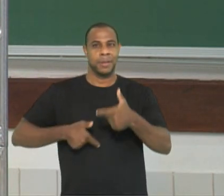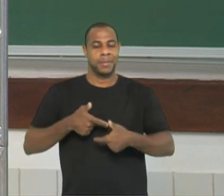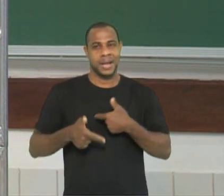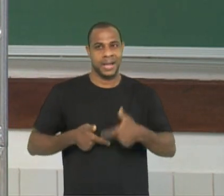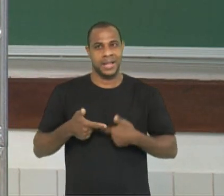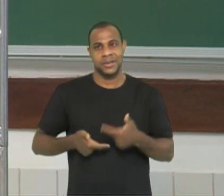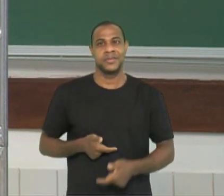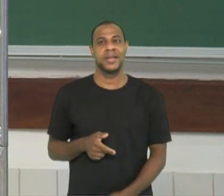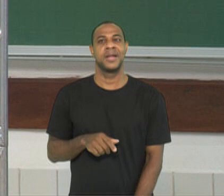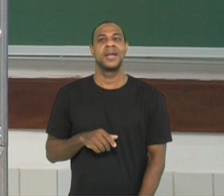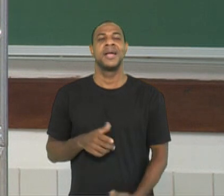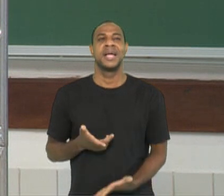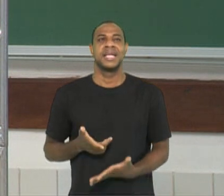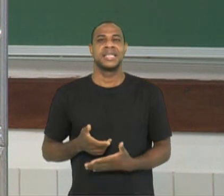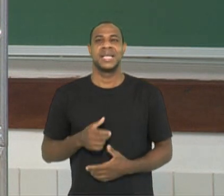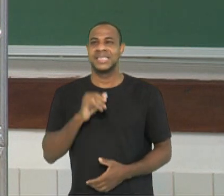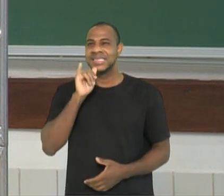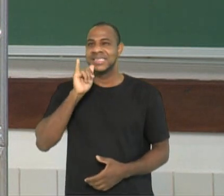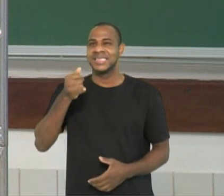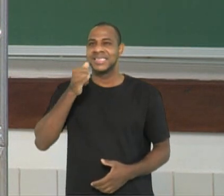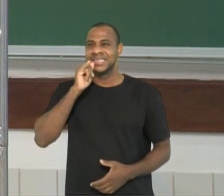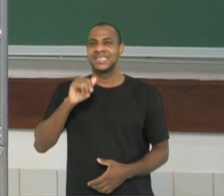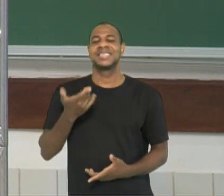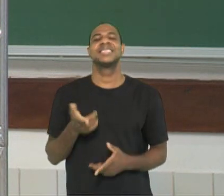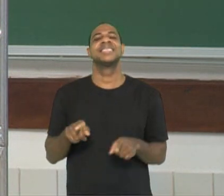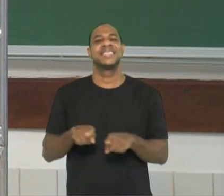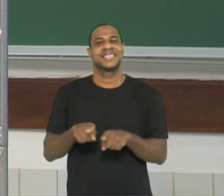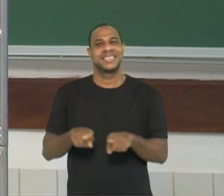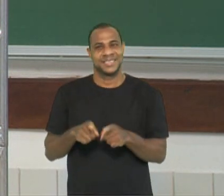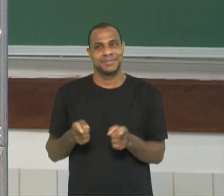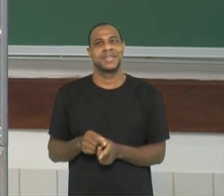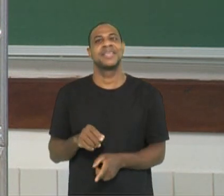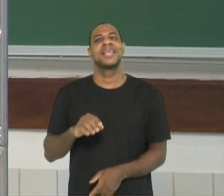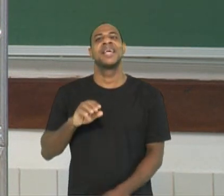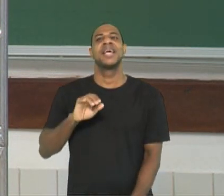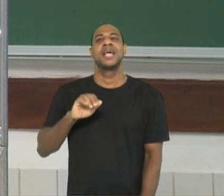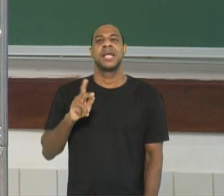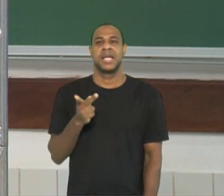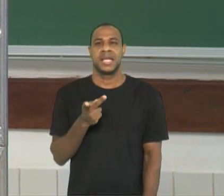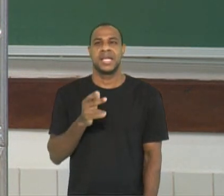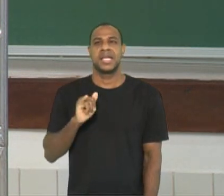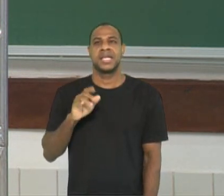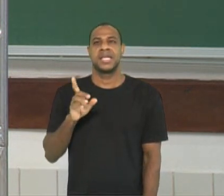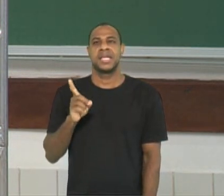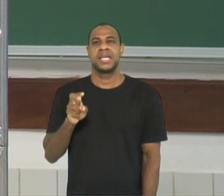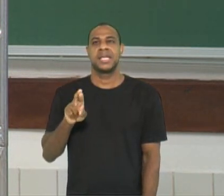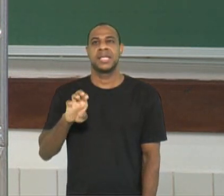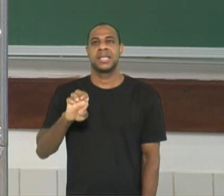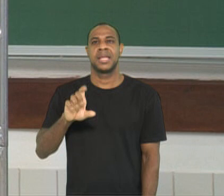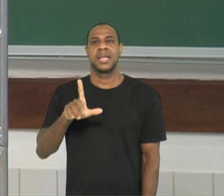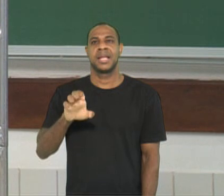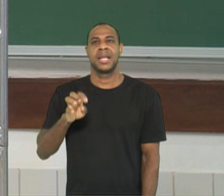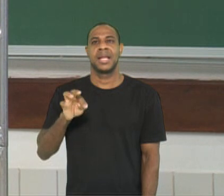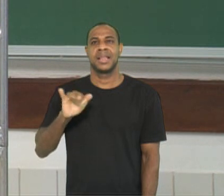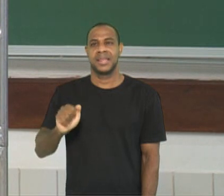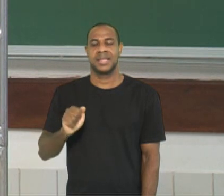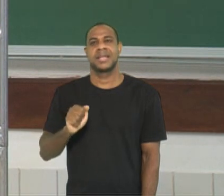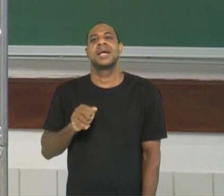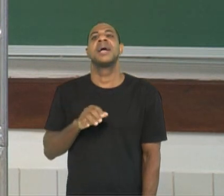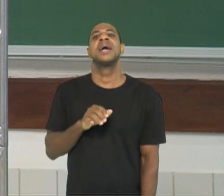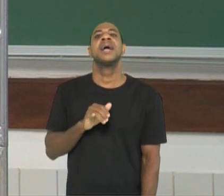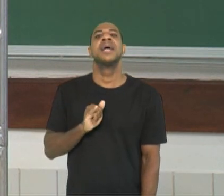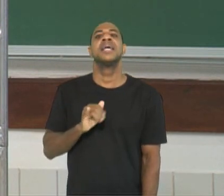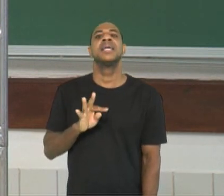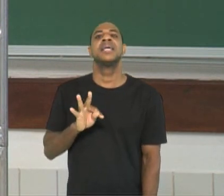tanto para o Brasil quanto para o Paraguai, mas também a sua importância regional, haja vista que as redes de transmissão de energia elétrica